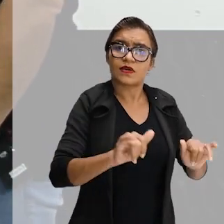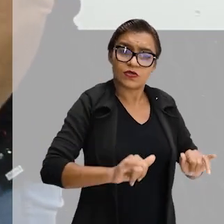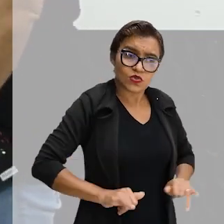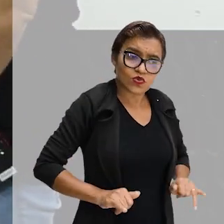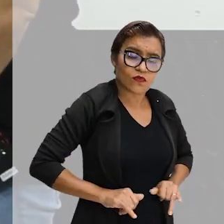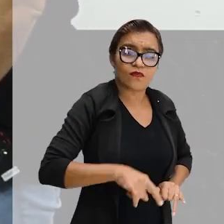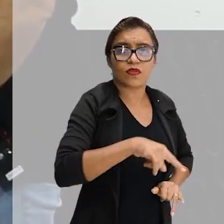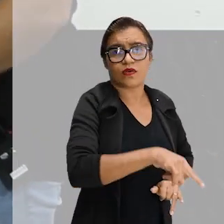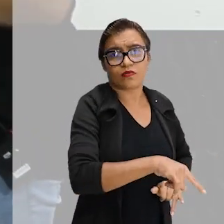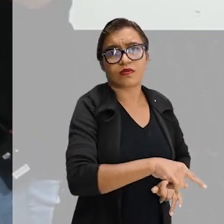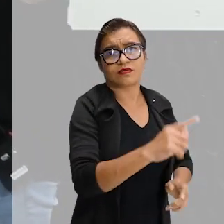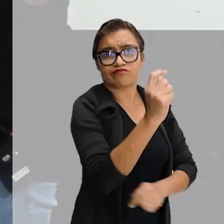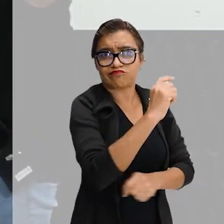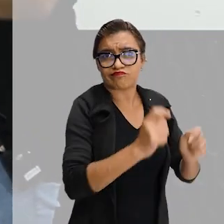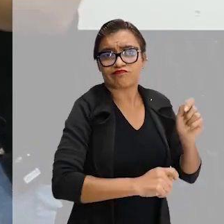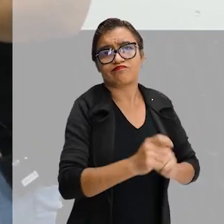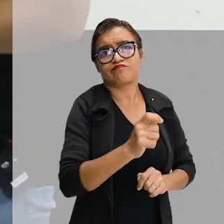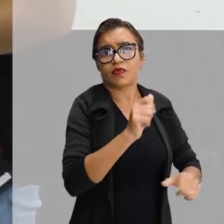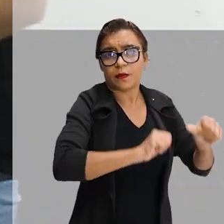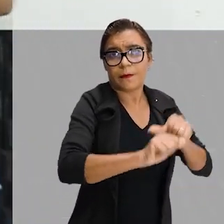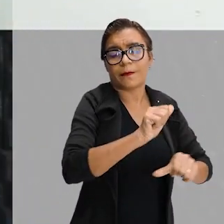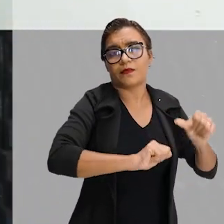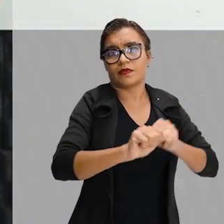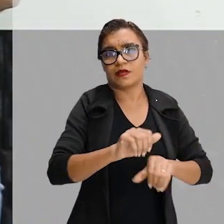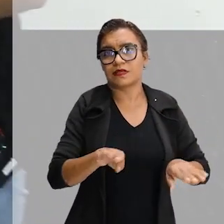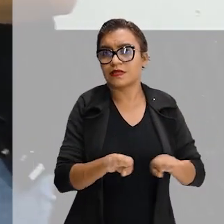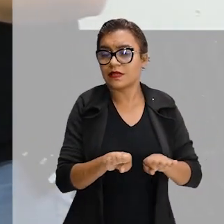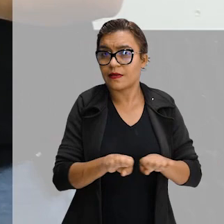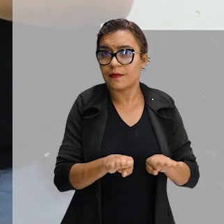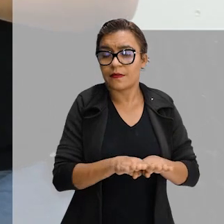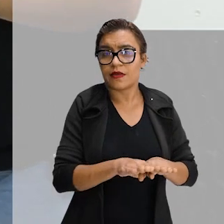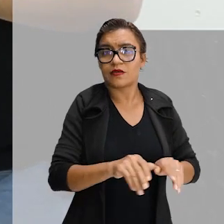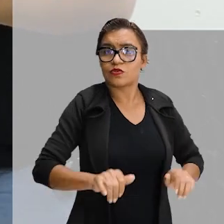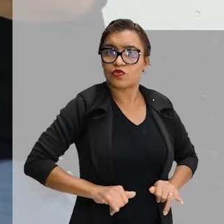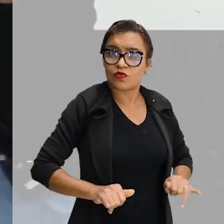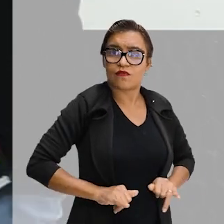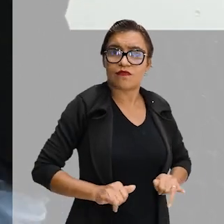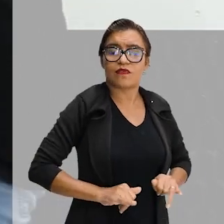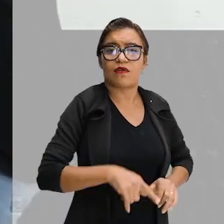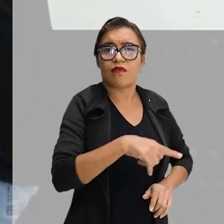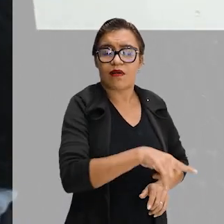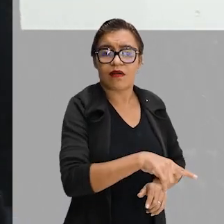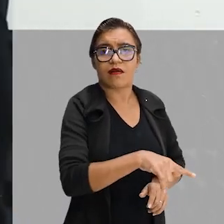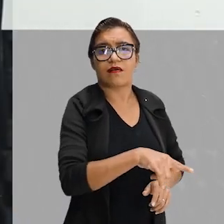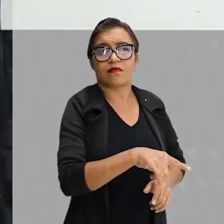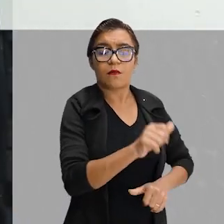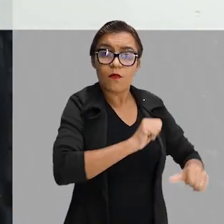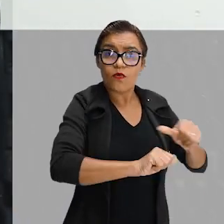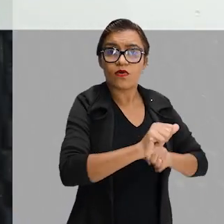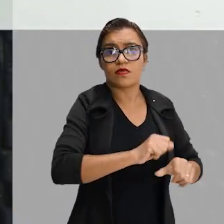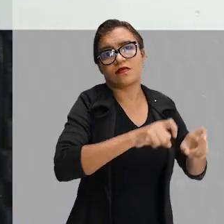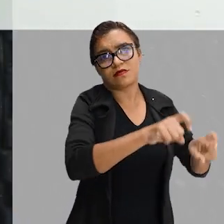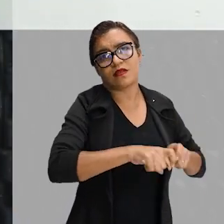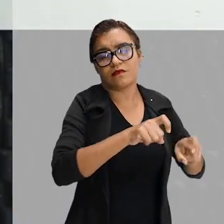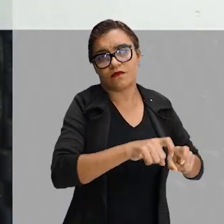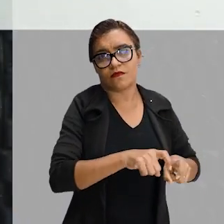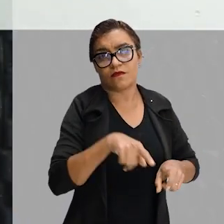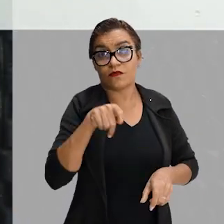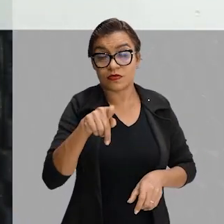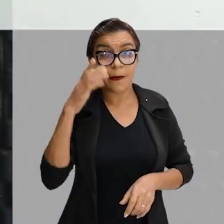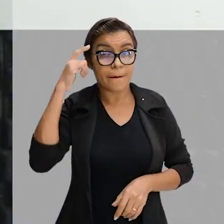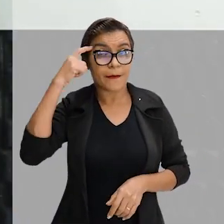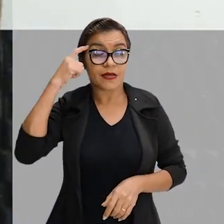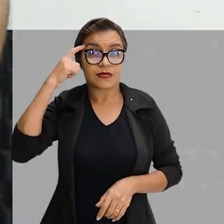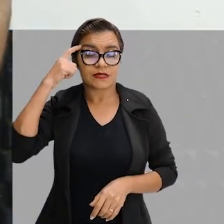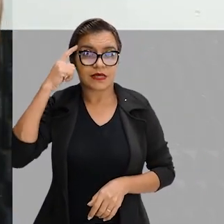industrializante, mas também sofreu a mecanização da lavoura. Então, você vai somar tudo isso. Primeiro,